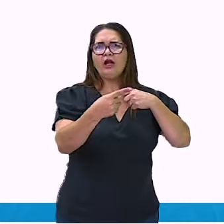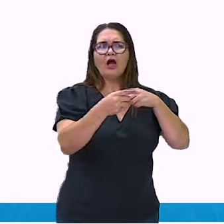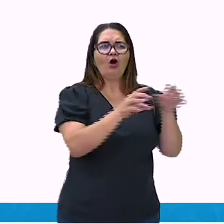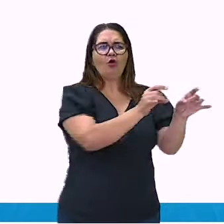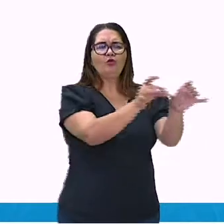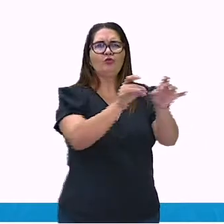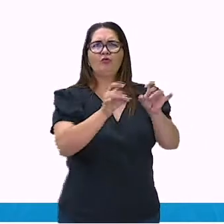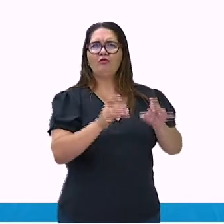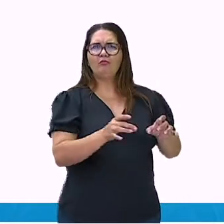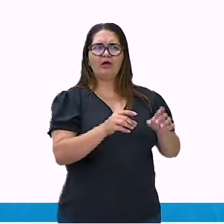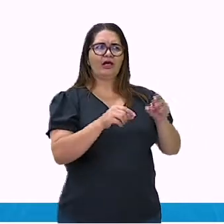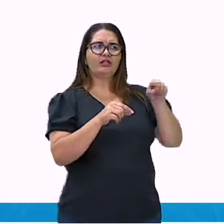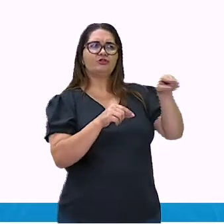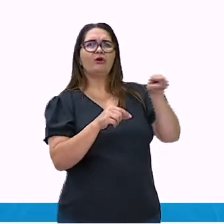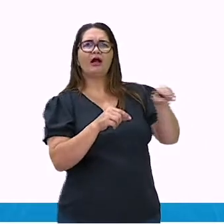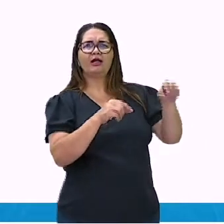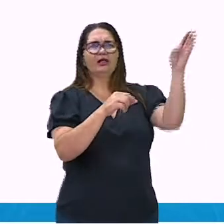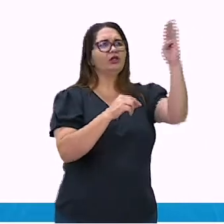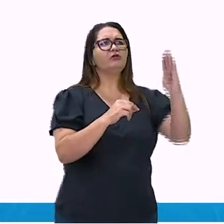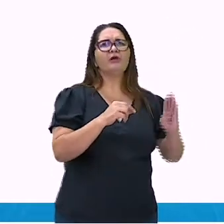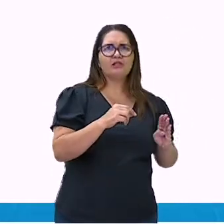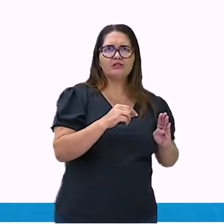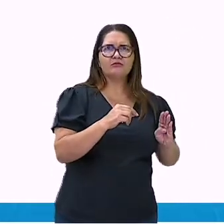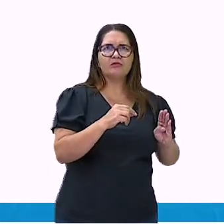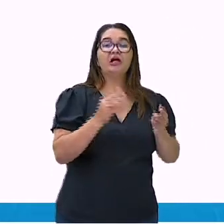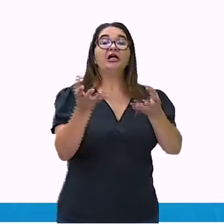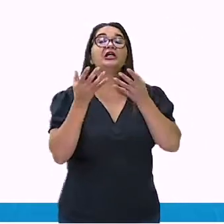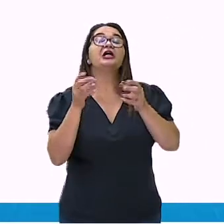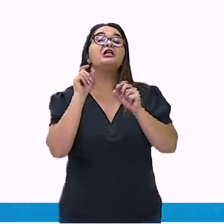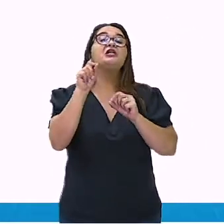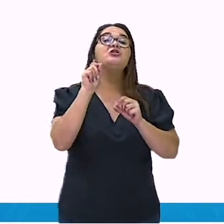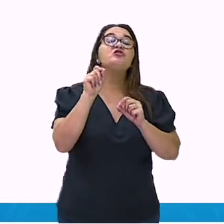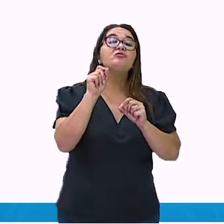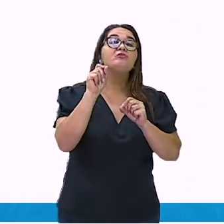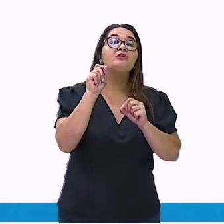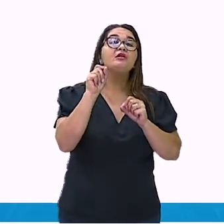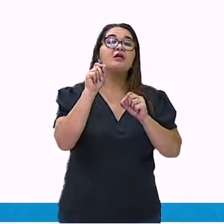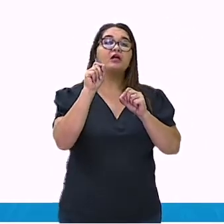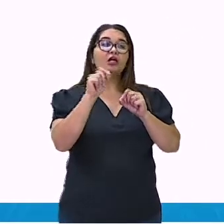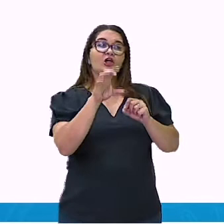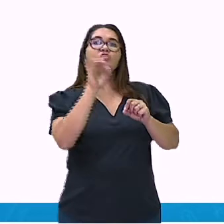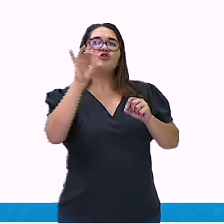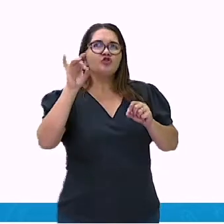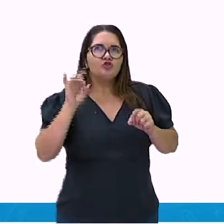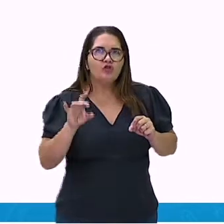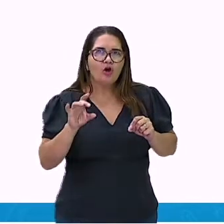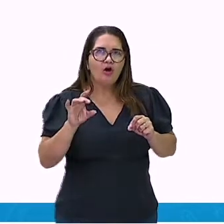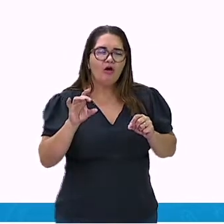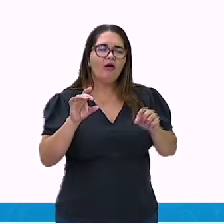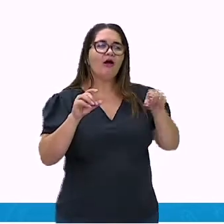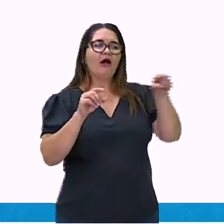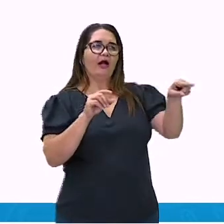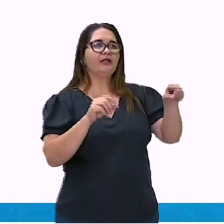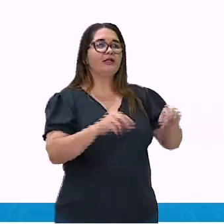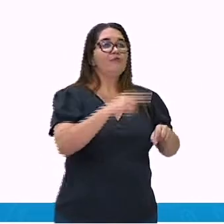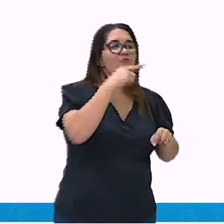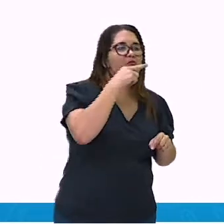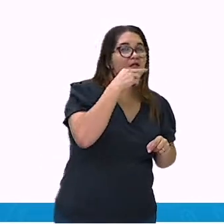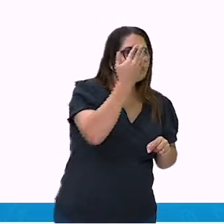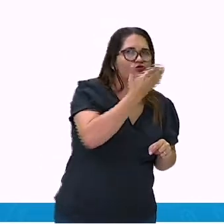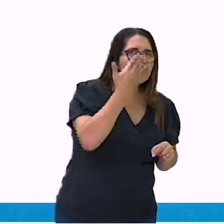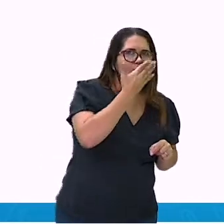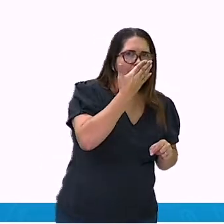no latifúndio, a não ser a plantação da cana-de-açúcar. Porque para Portugal, para a coroa, para a